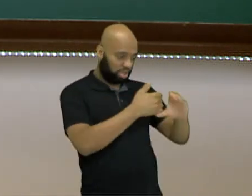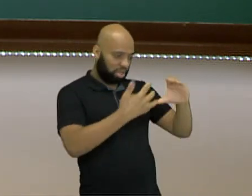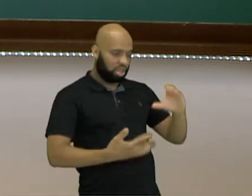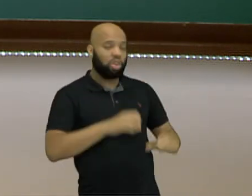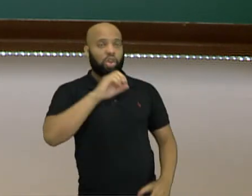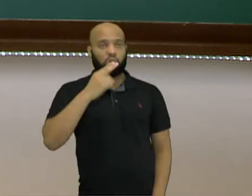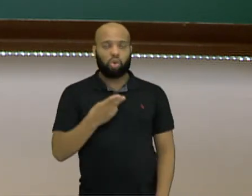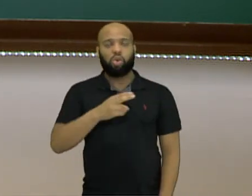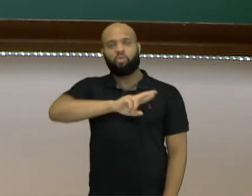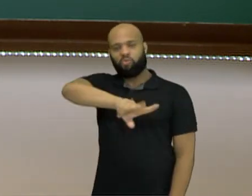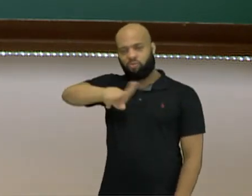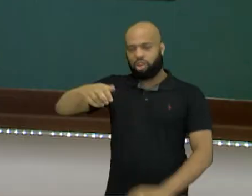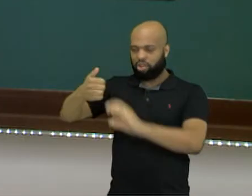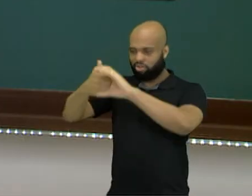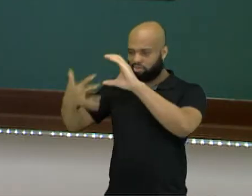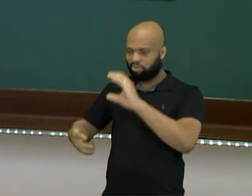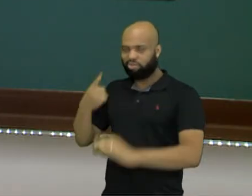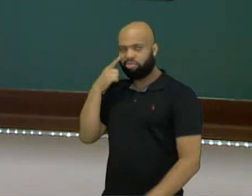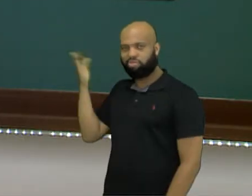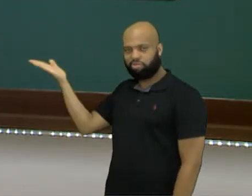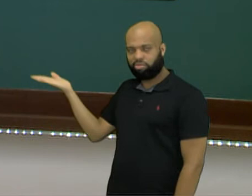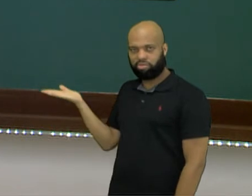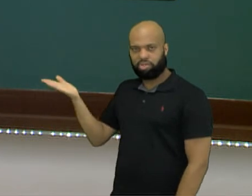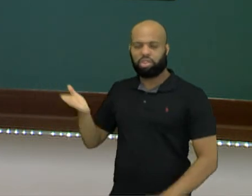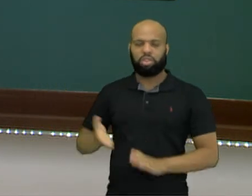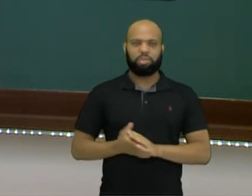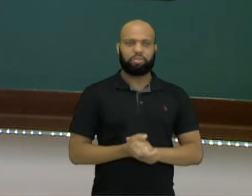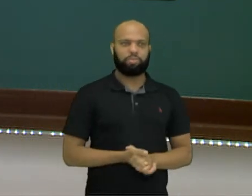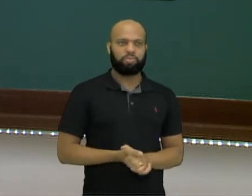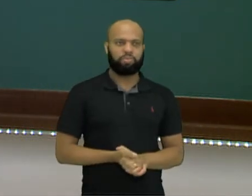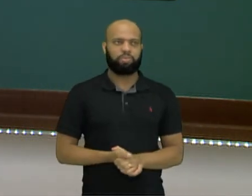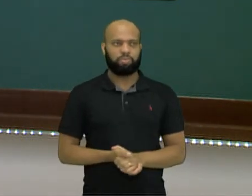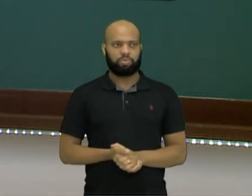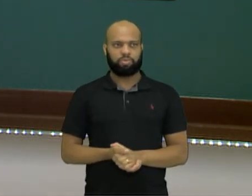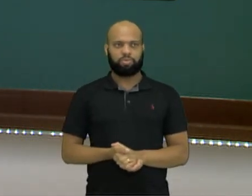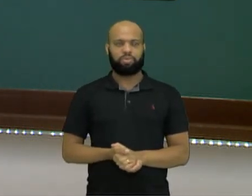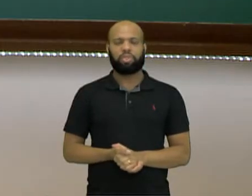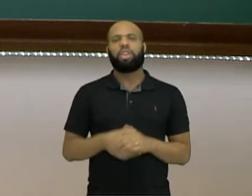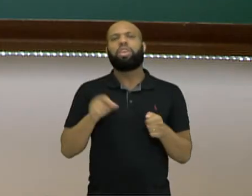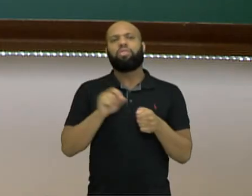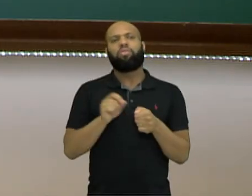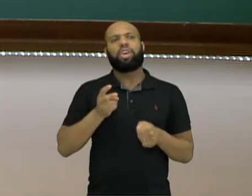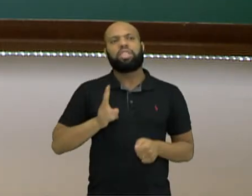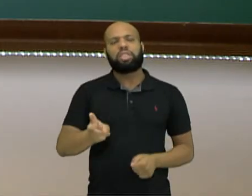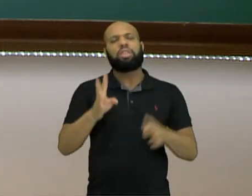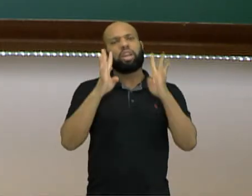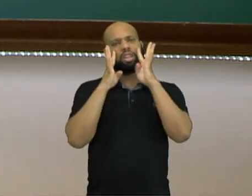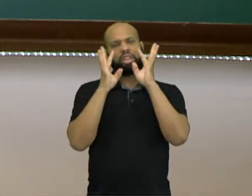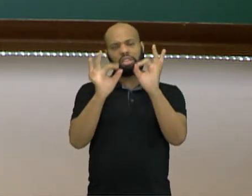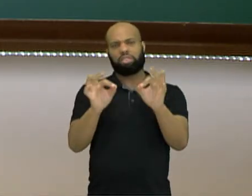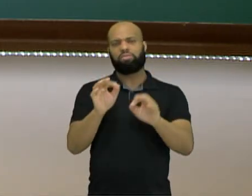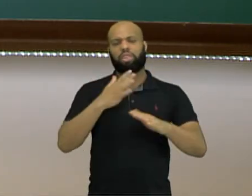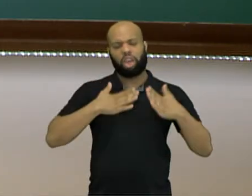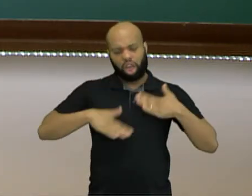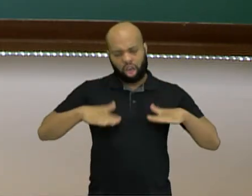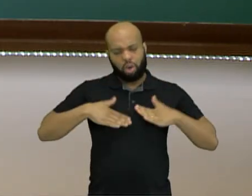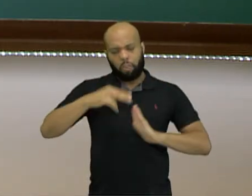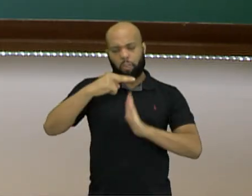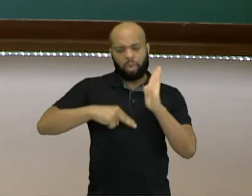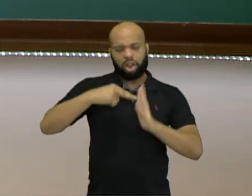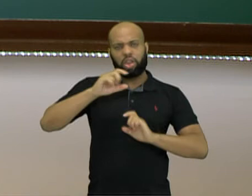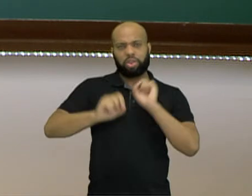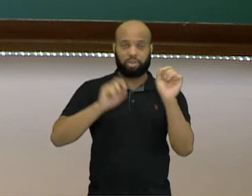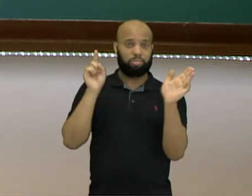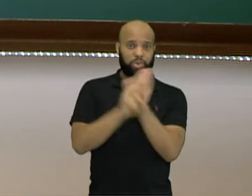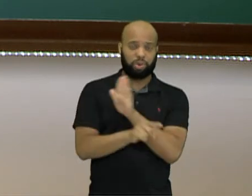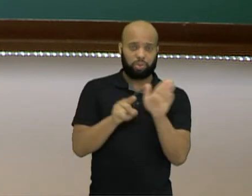características, polihibridismo, 3 ou mais características. Faça sempre com cuidado, com atenção, leia o que o exercício está